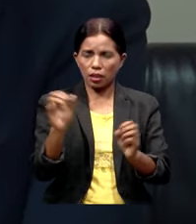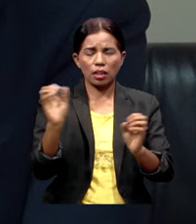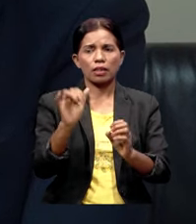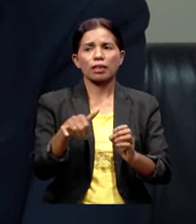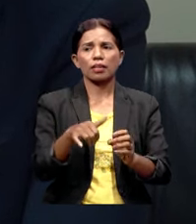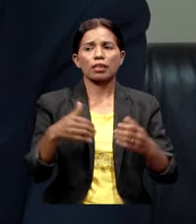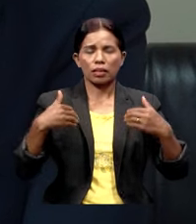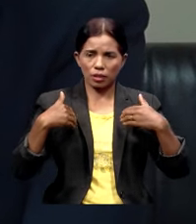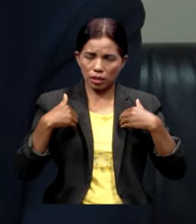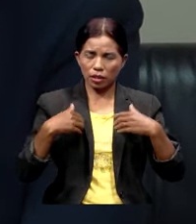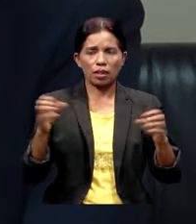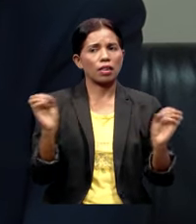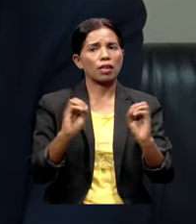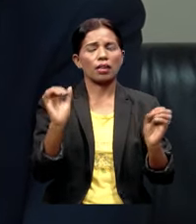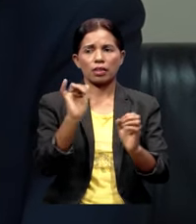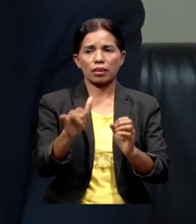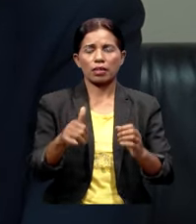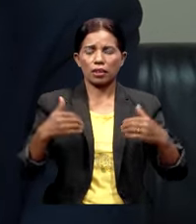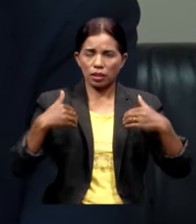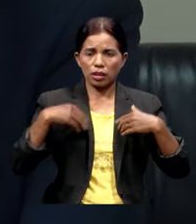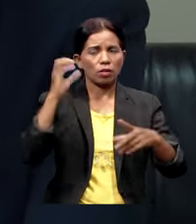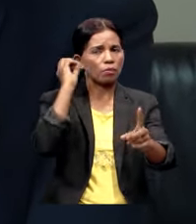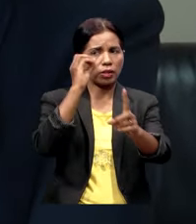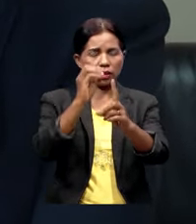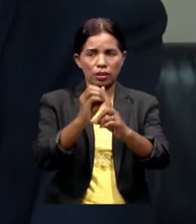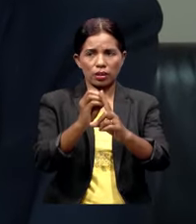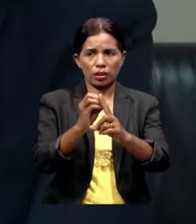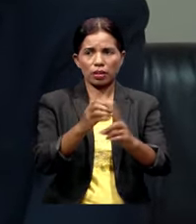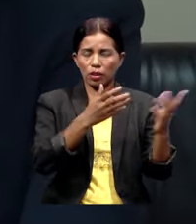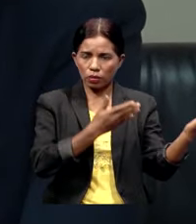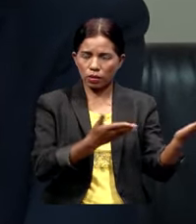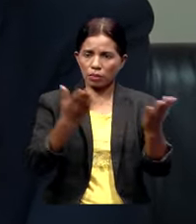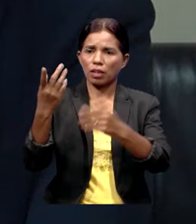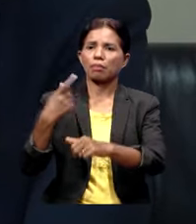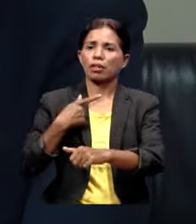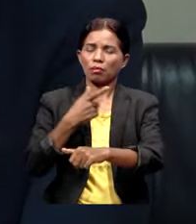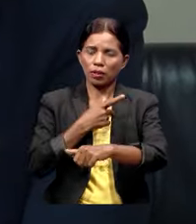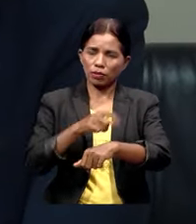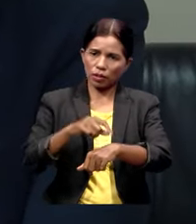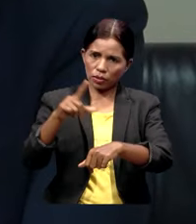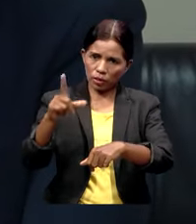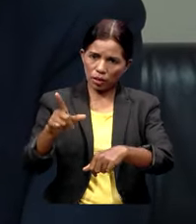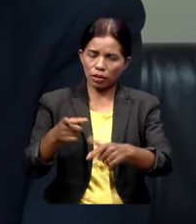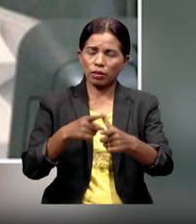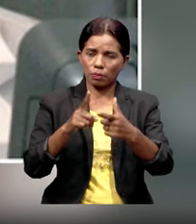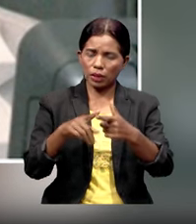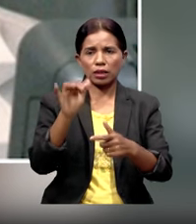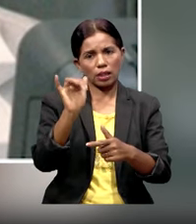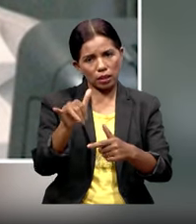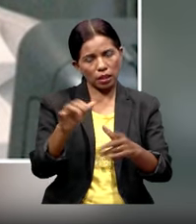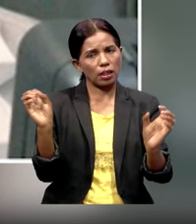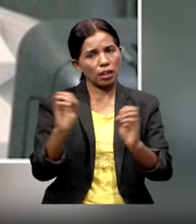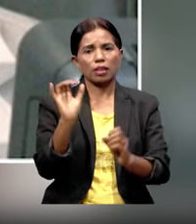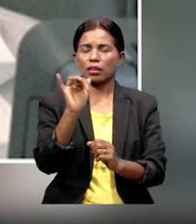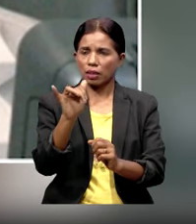rumah para aseta la aseta ni ai ihan ini opinion mas ini ama kene lori lai bak plenari maka aseta kala aseta.